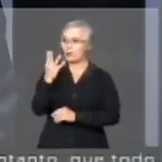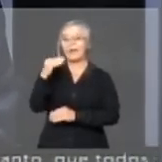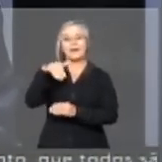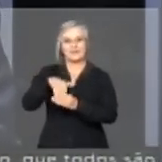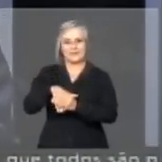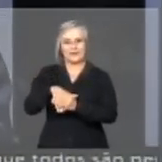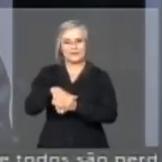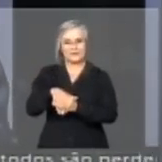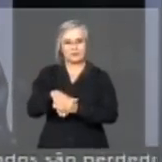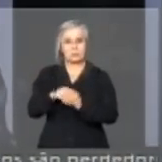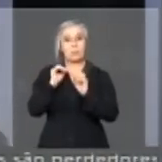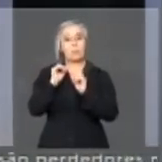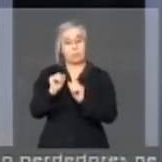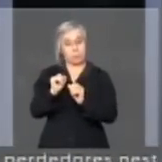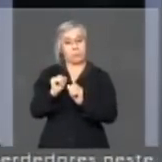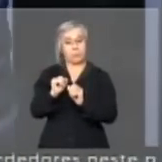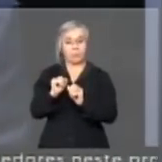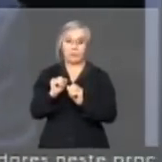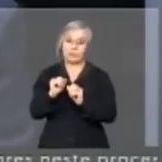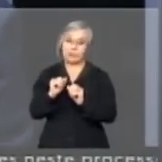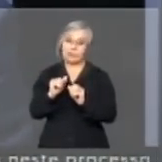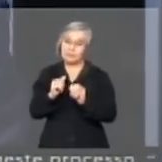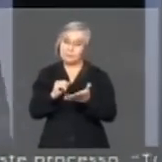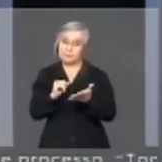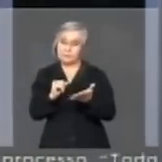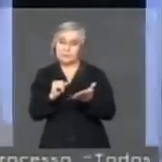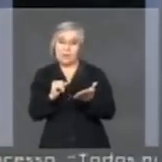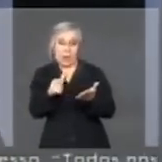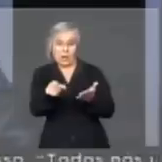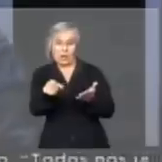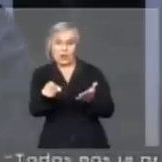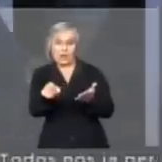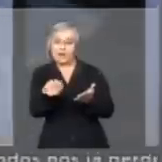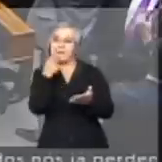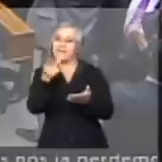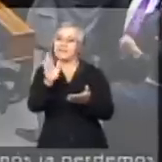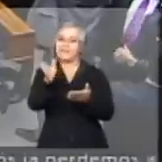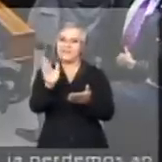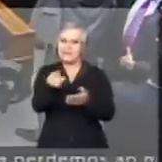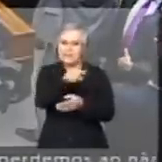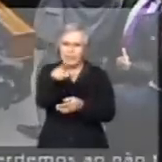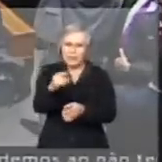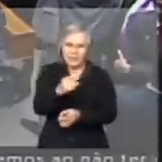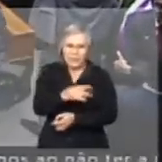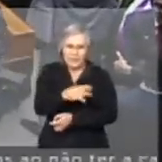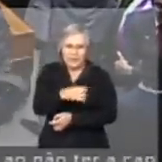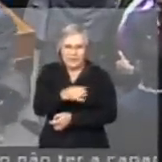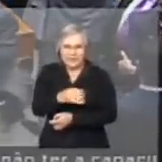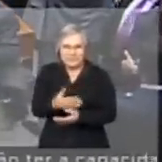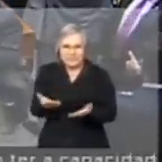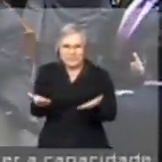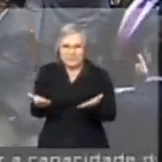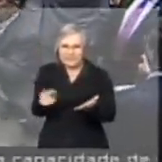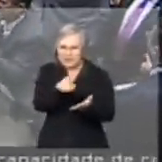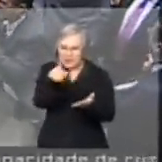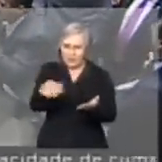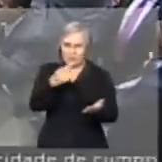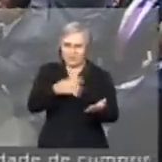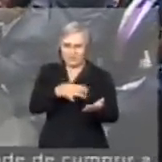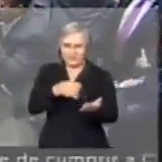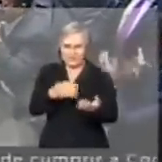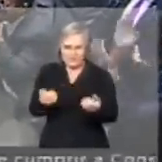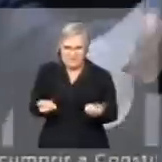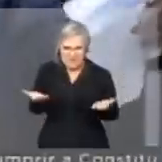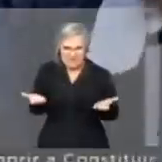4 votos. Podemos chegar a... Eu já estou com medo, olha isso com medo. Ó, estão com medo? Estão com medo?